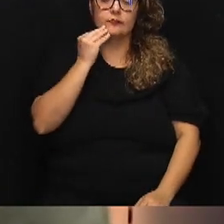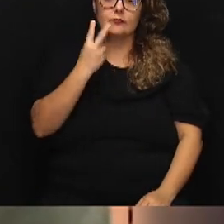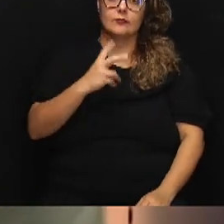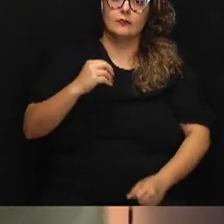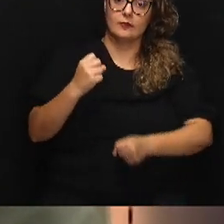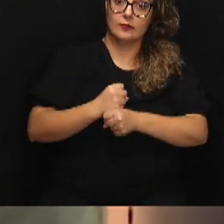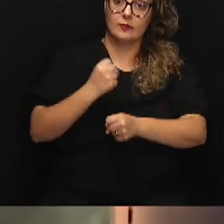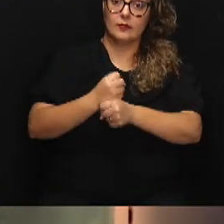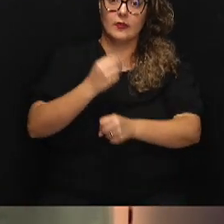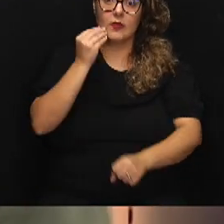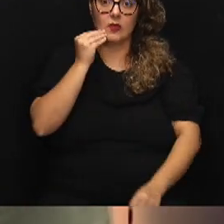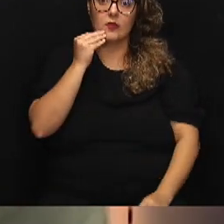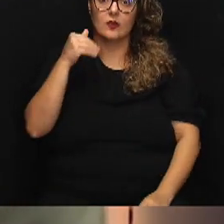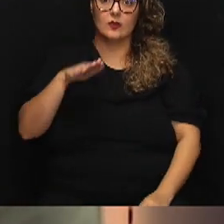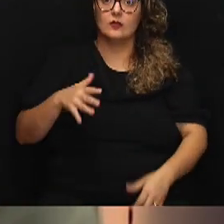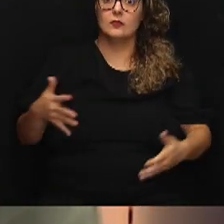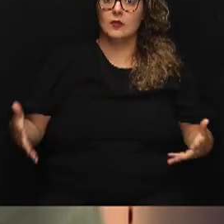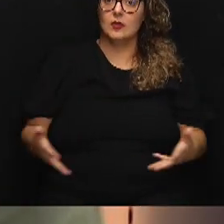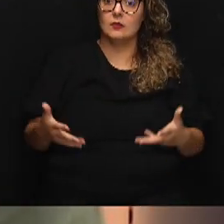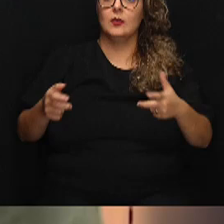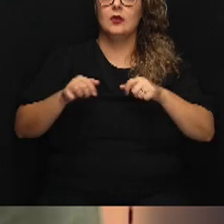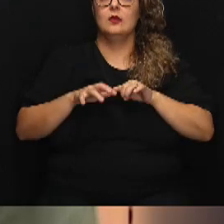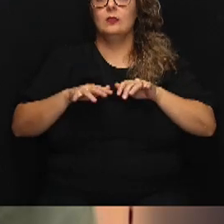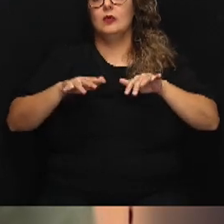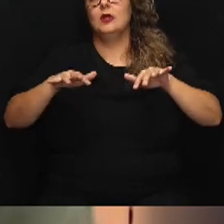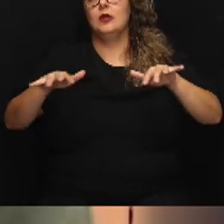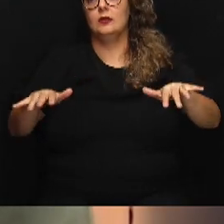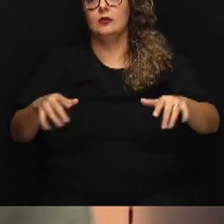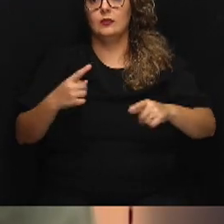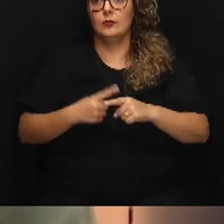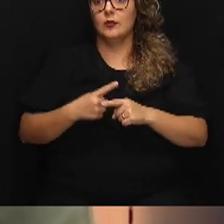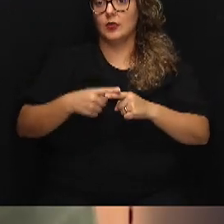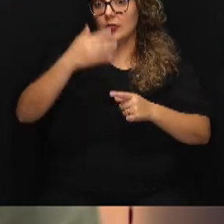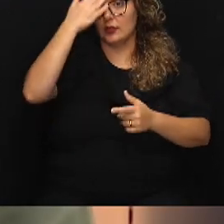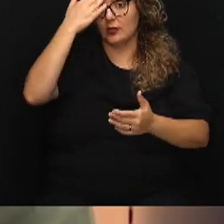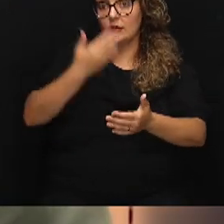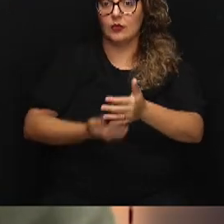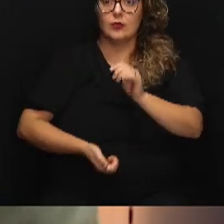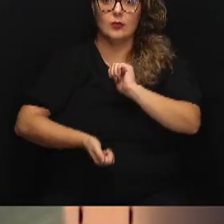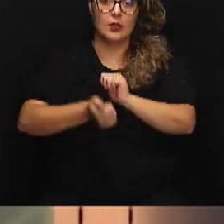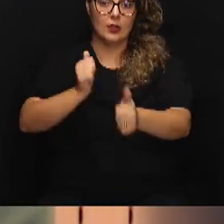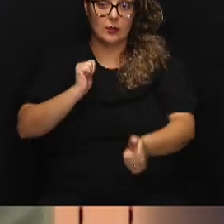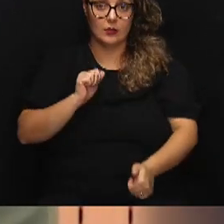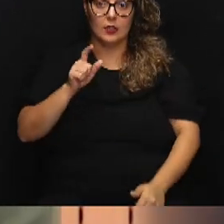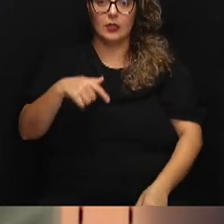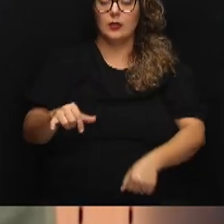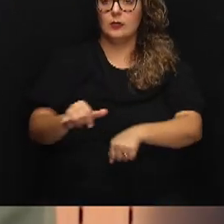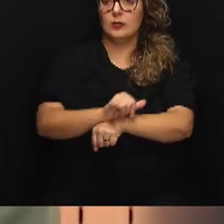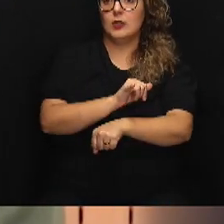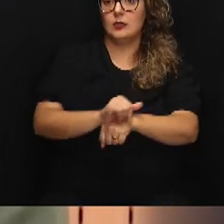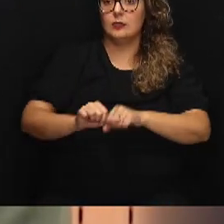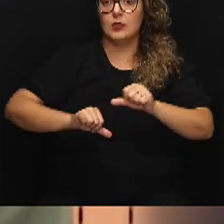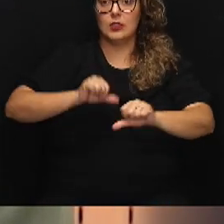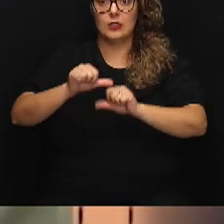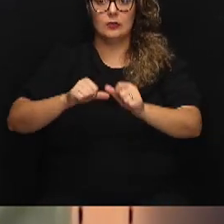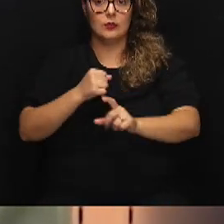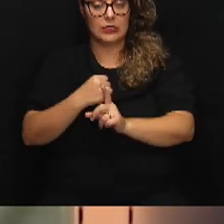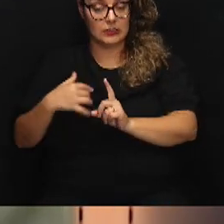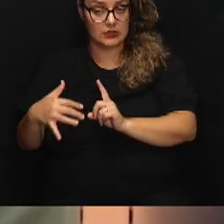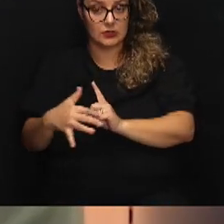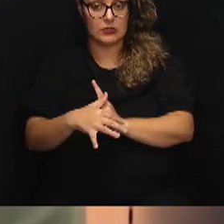tentar cada vez mais levantar porque a gente acredita que o esporte é uma ferramenta de mudança da